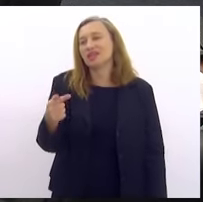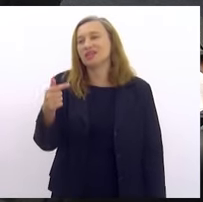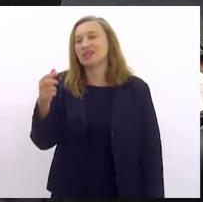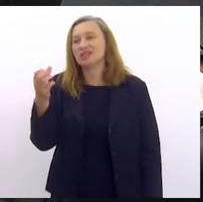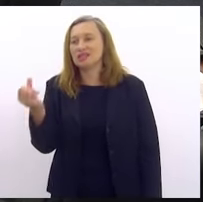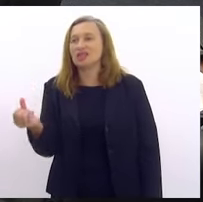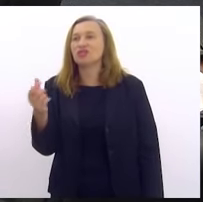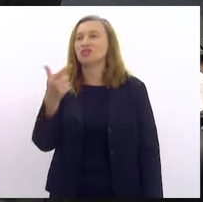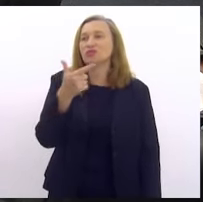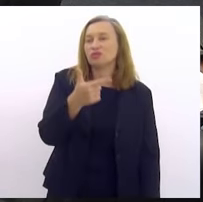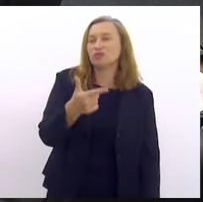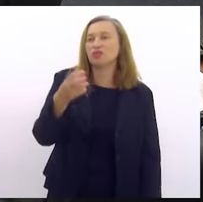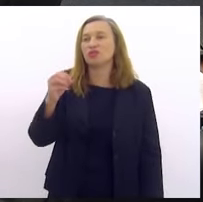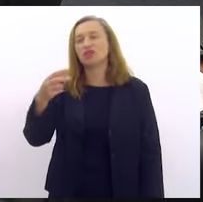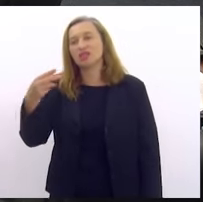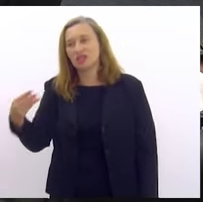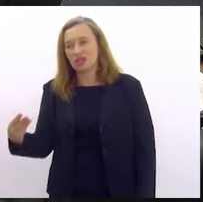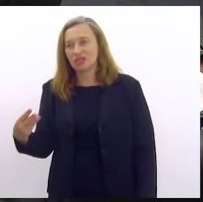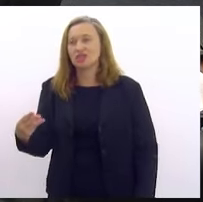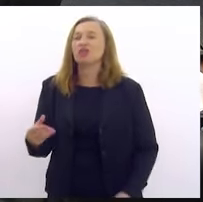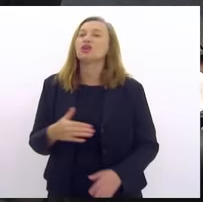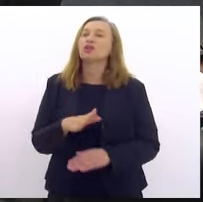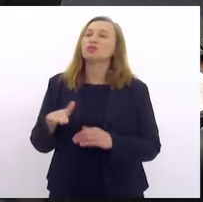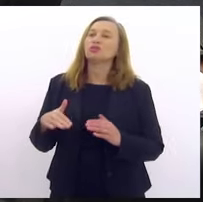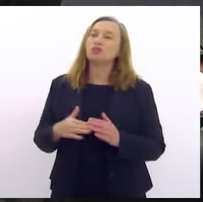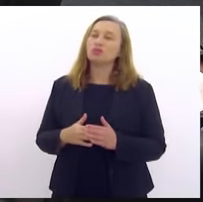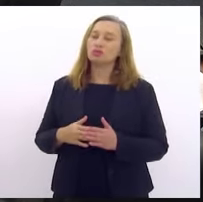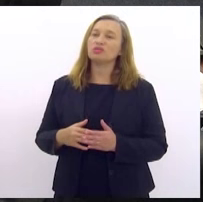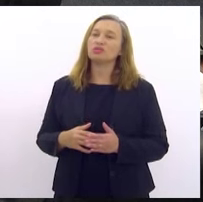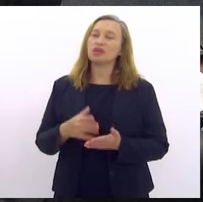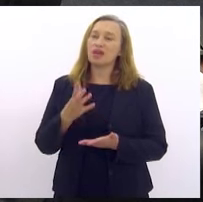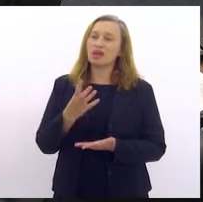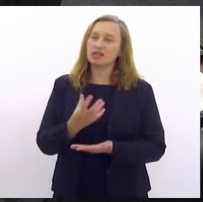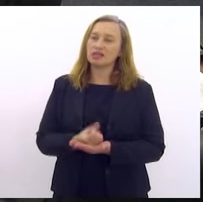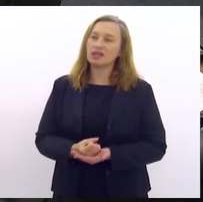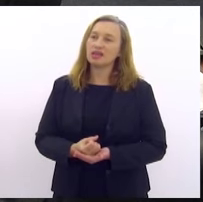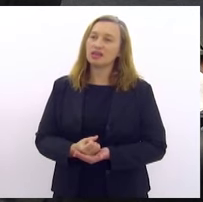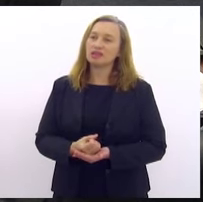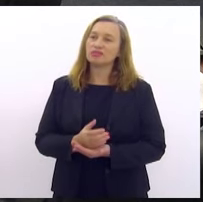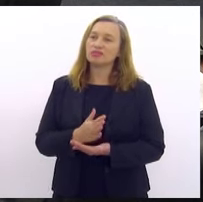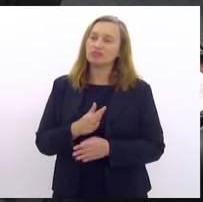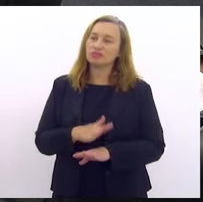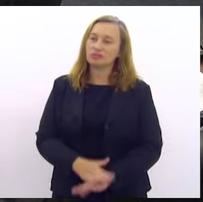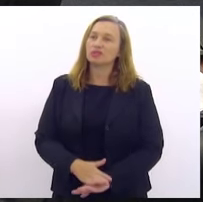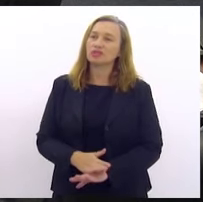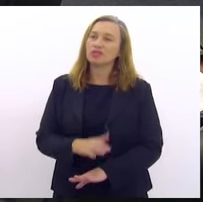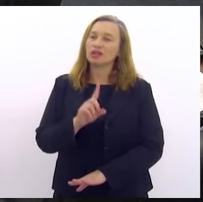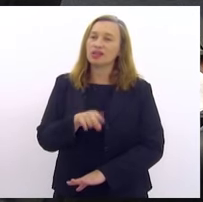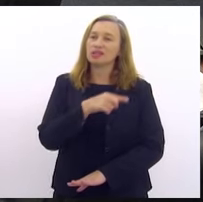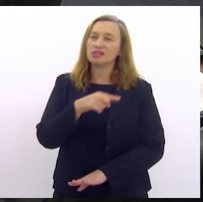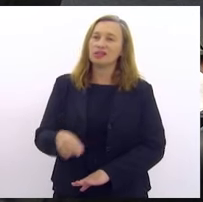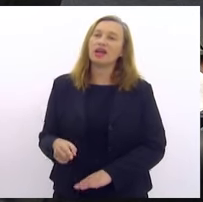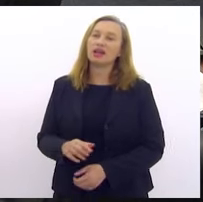276/2023. Os senhores que aprovam, permaneçam como estão,